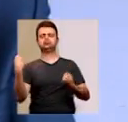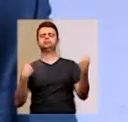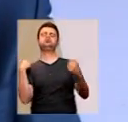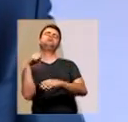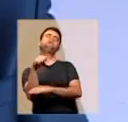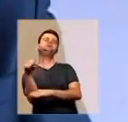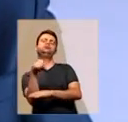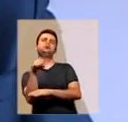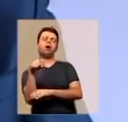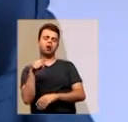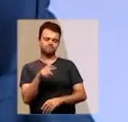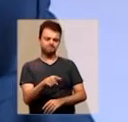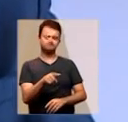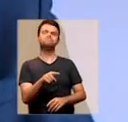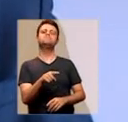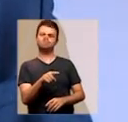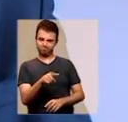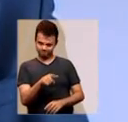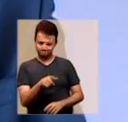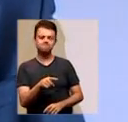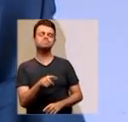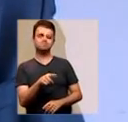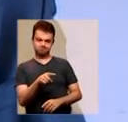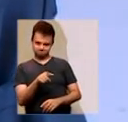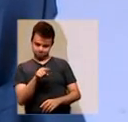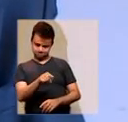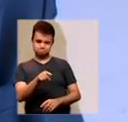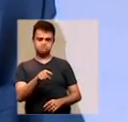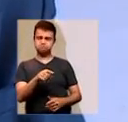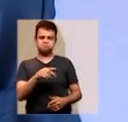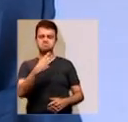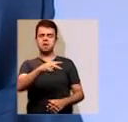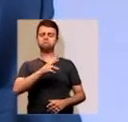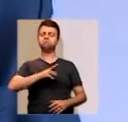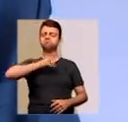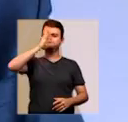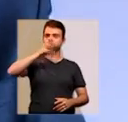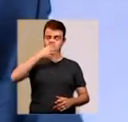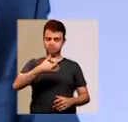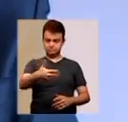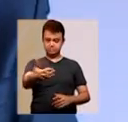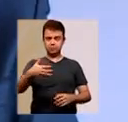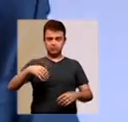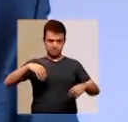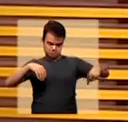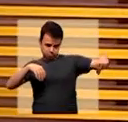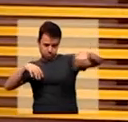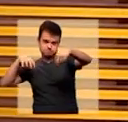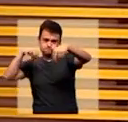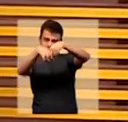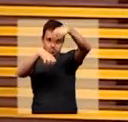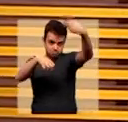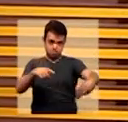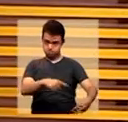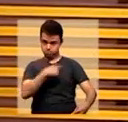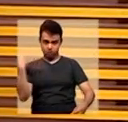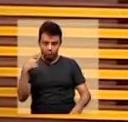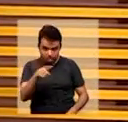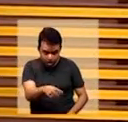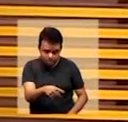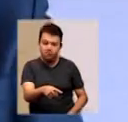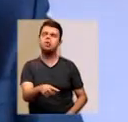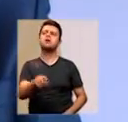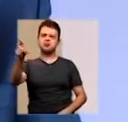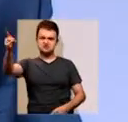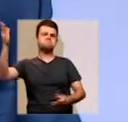em tese, ele se coloca numa posição voluntária que, portanto, se ele praticar um acidente, ferir alguém ou matar, ele, em